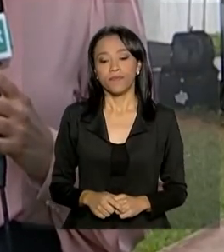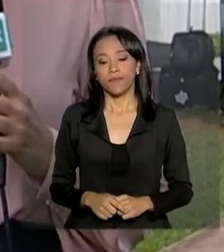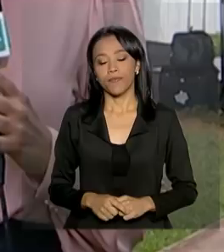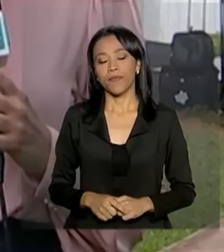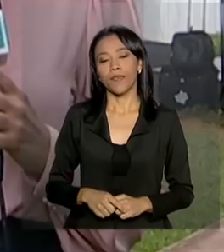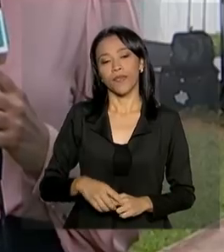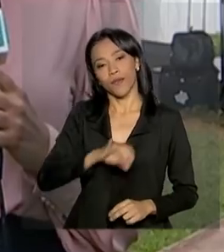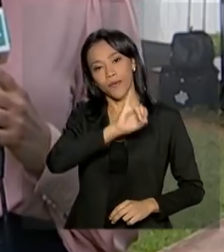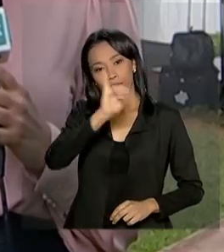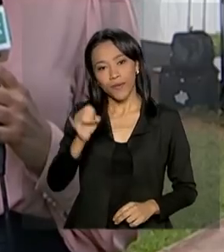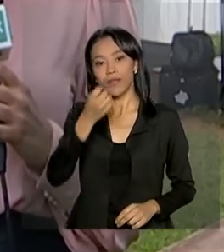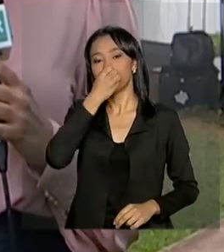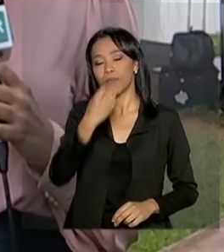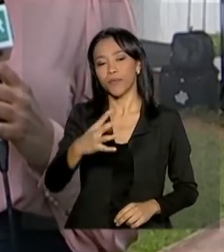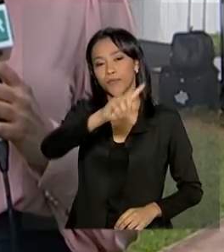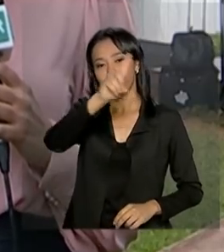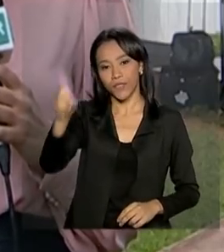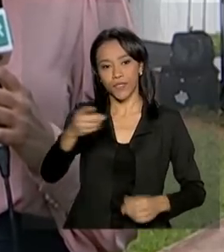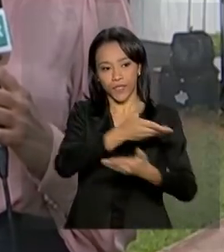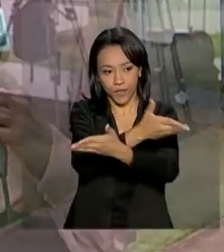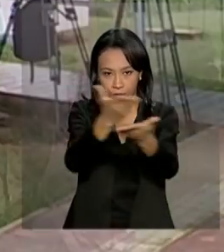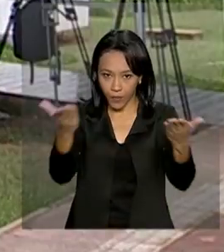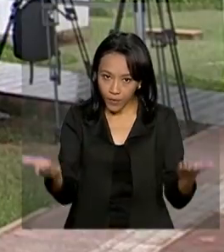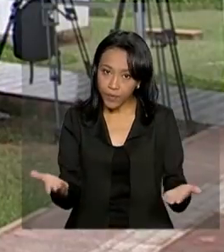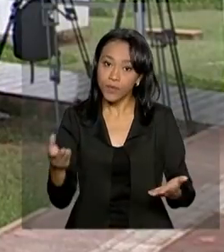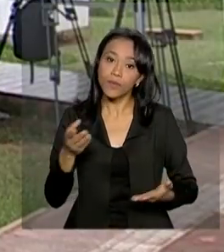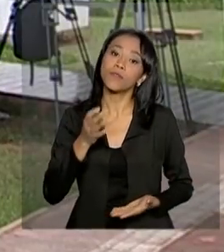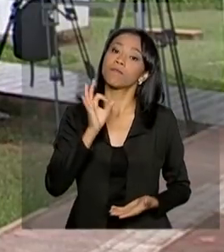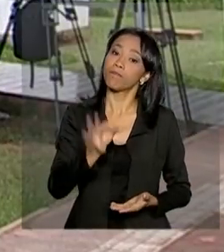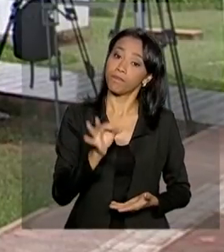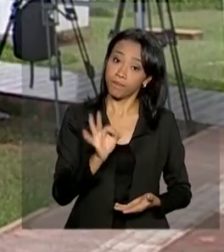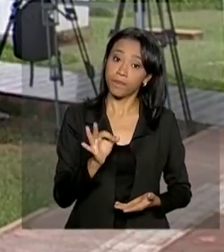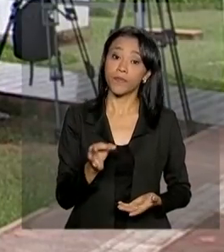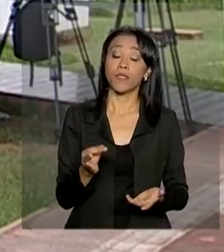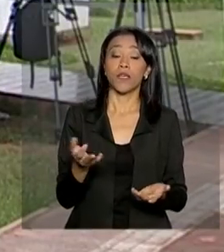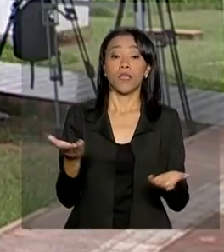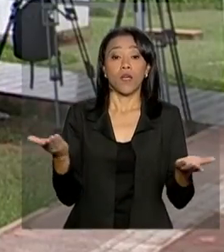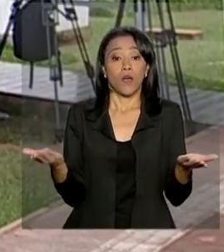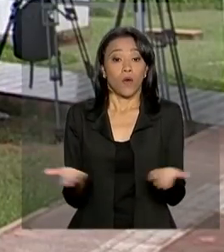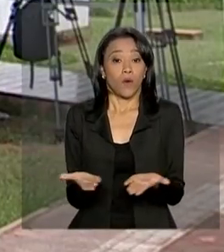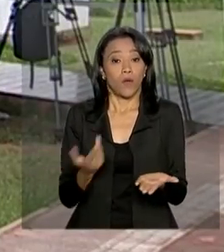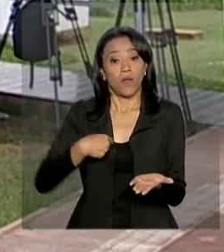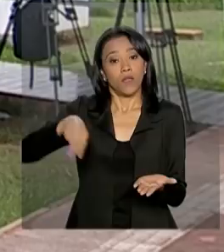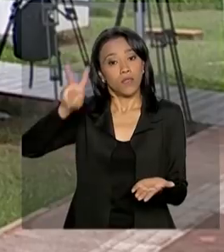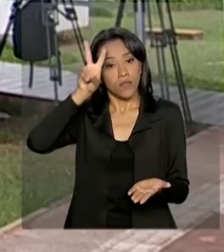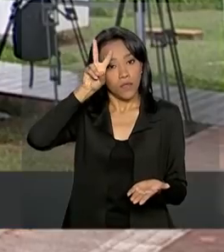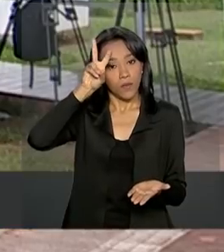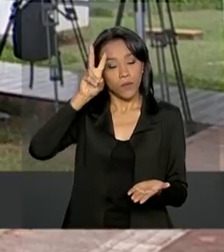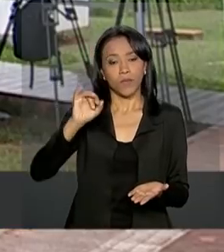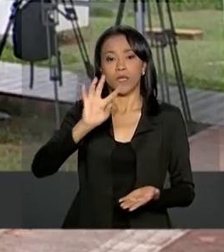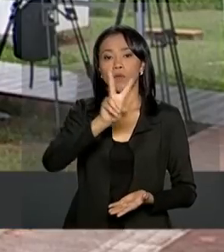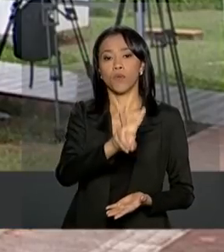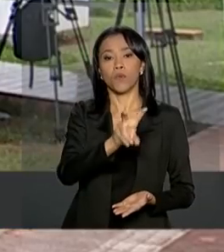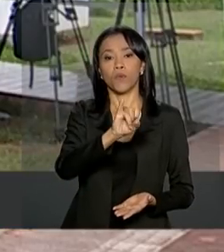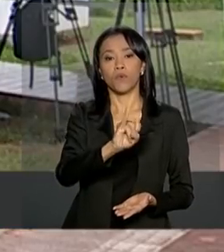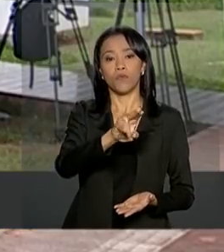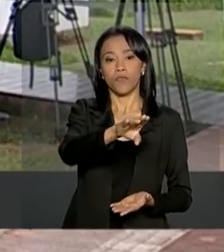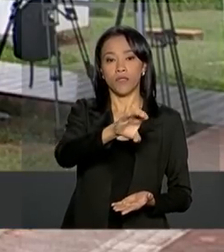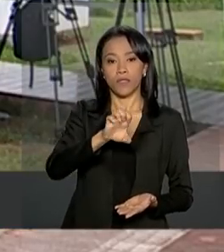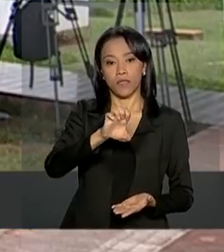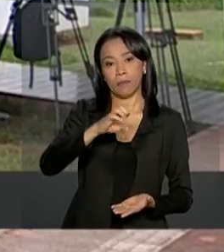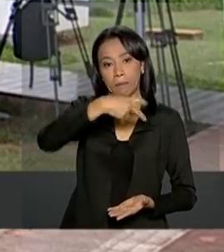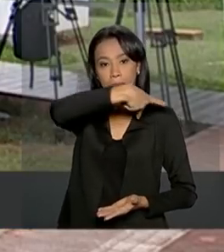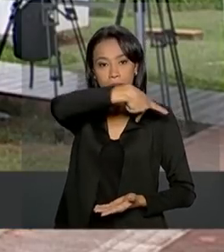Olá, Ricardo. Bom dia. Um bom dia a todos. Olha, é isso mesmo. A partir desta segunda-feira, o vice-presidente Hamilton